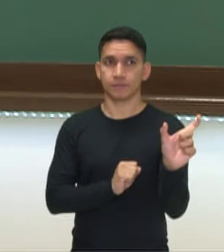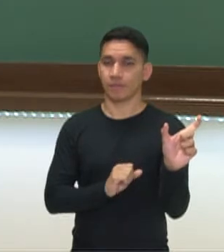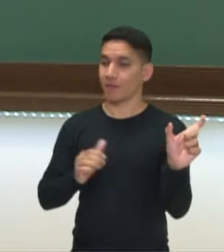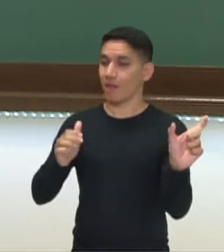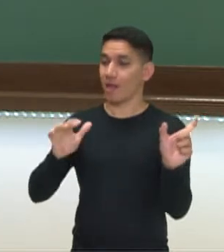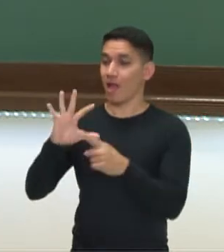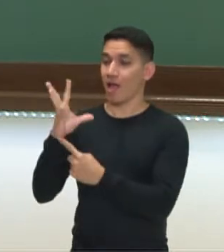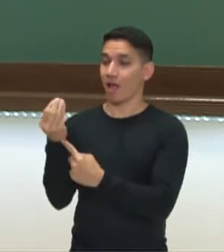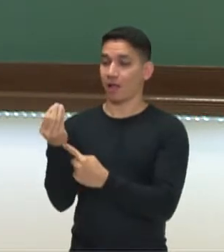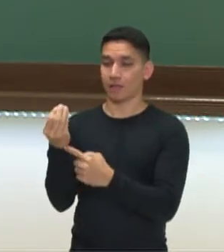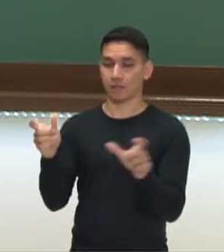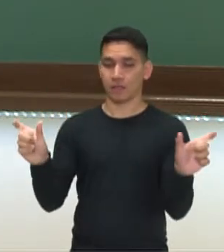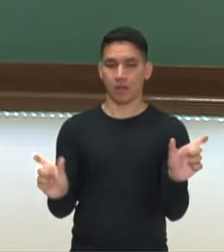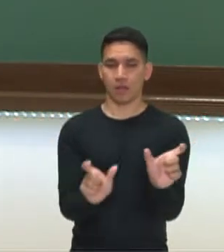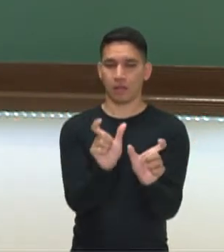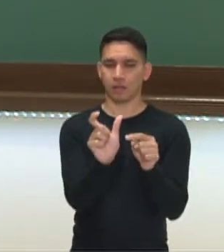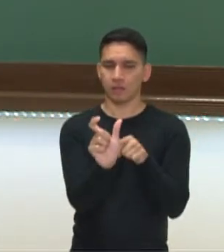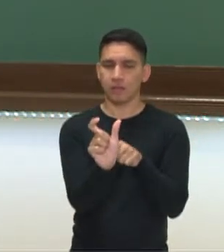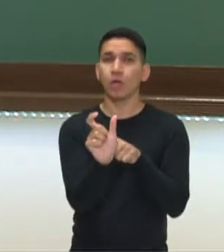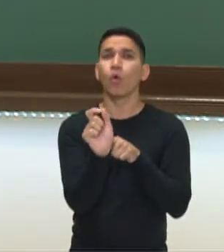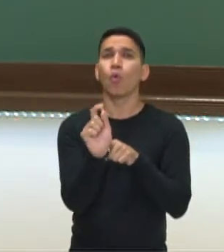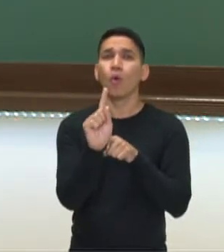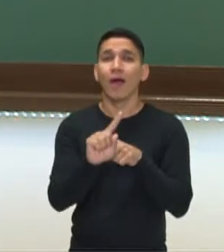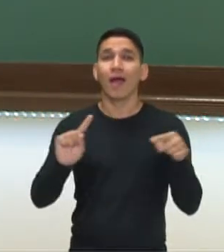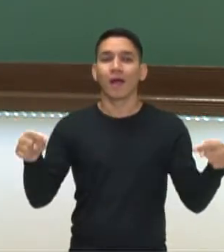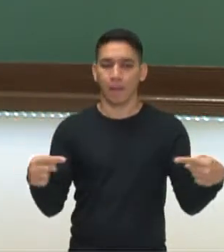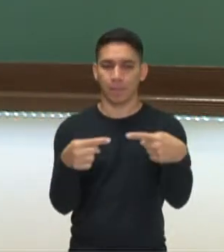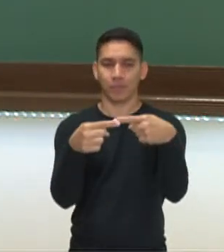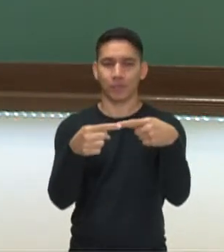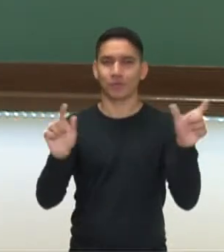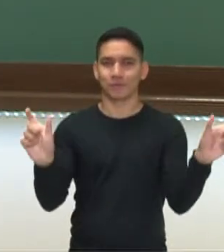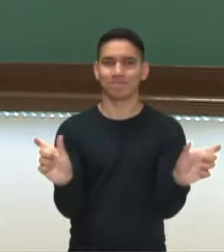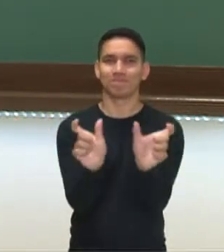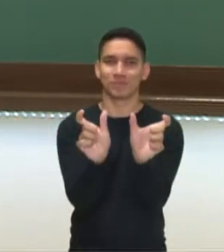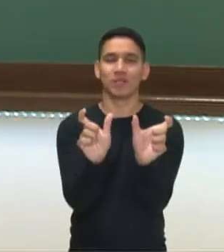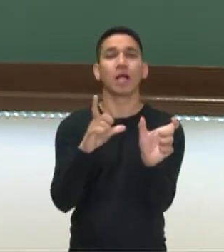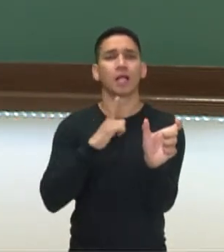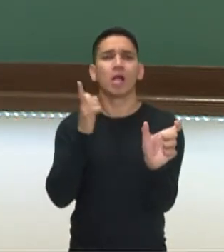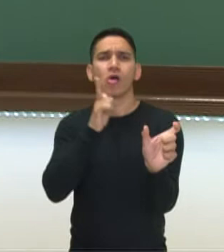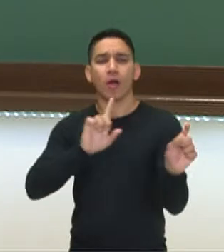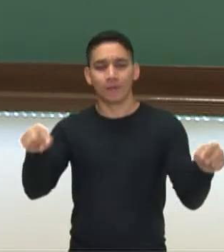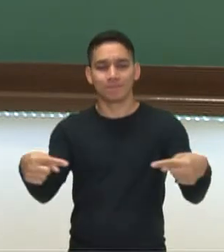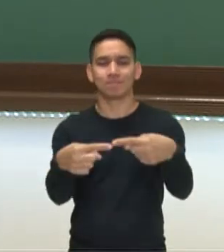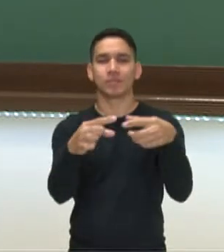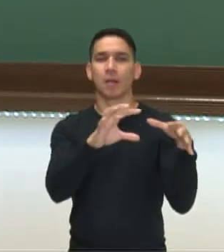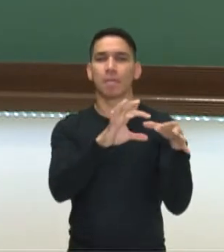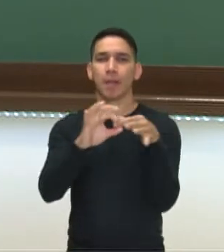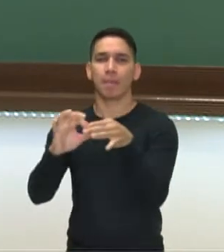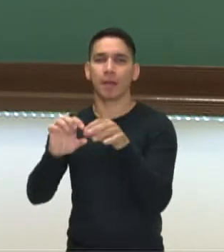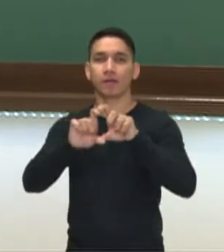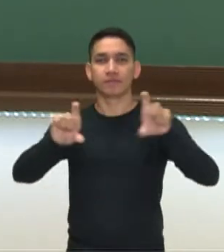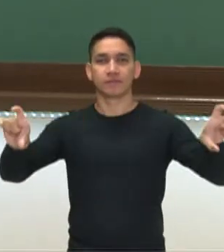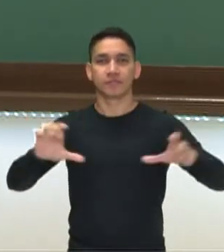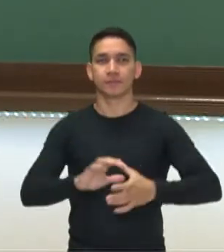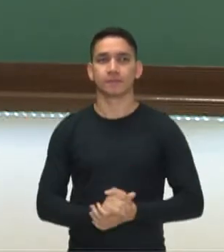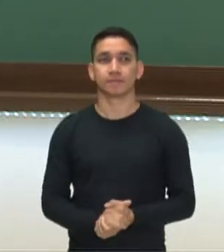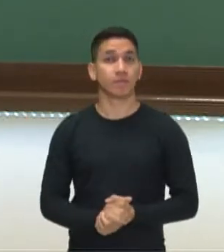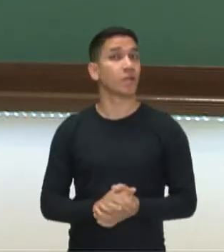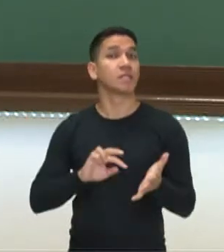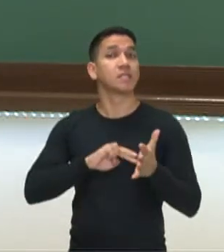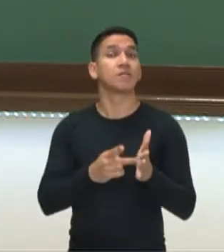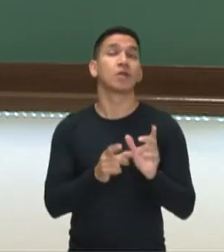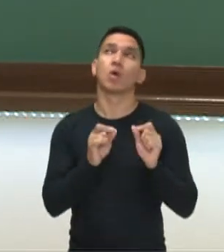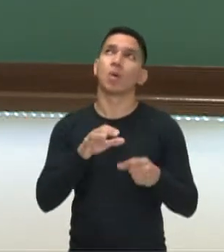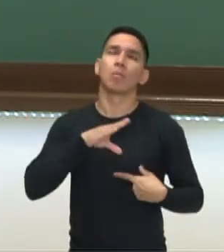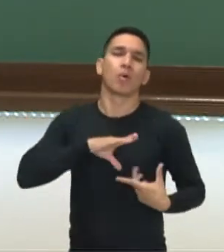palavra arte. Então, a contração ela serve como um conectivo também entre termos dentro da frase. Ó, seria dizer assim